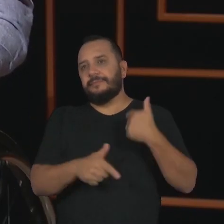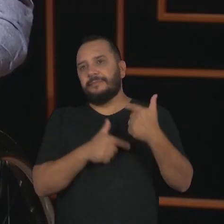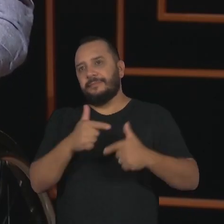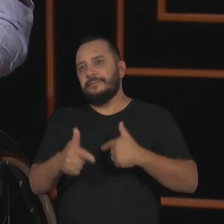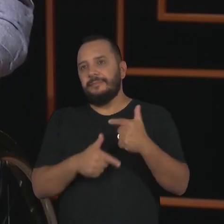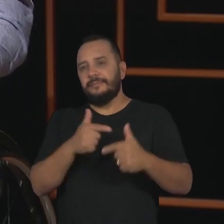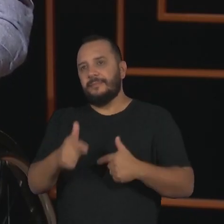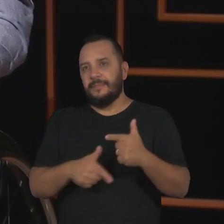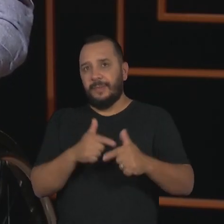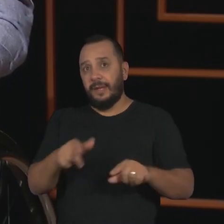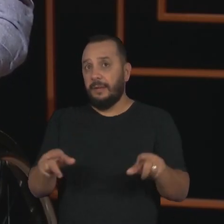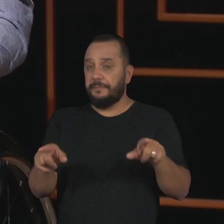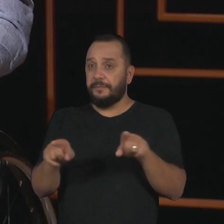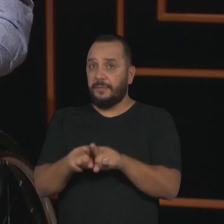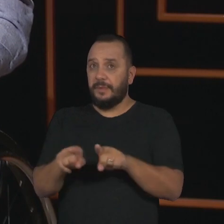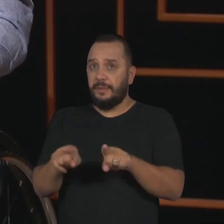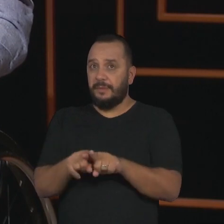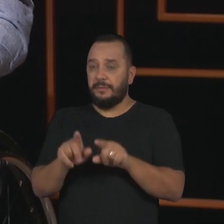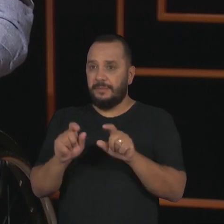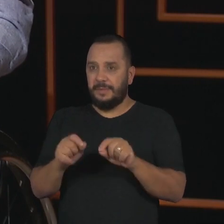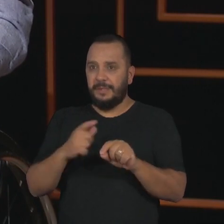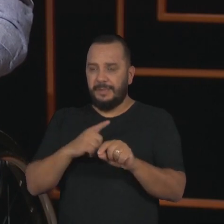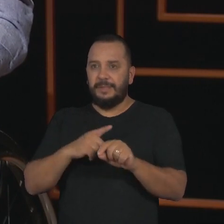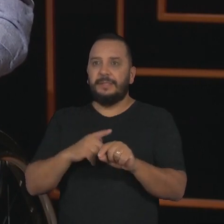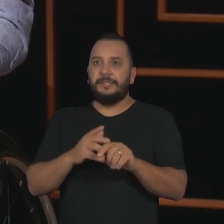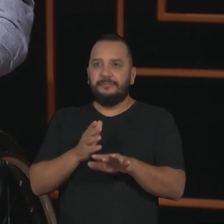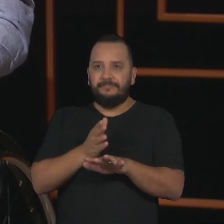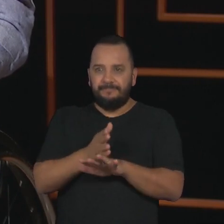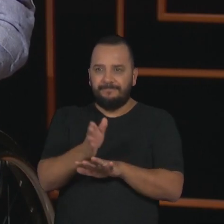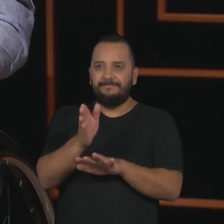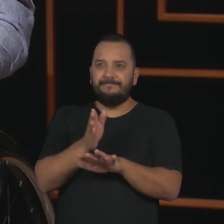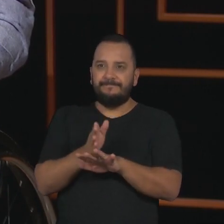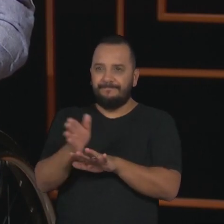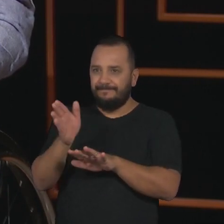ter uma vertente bastante